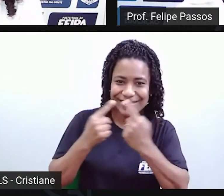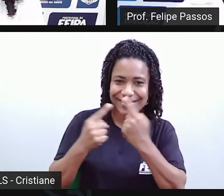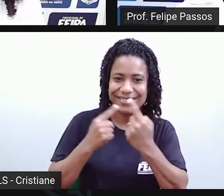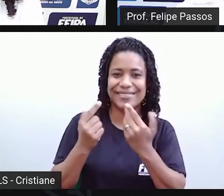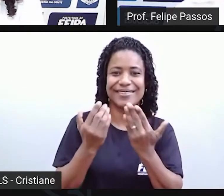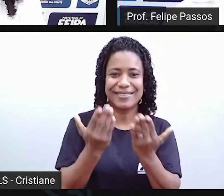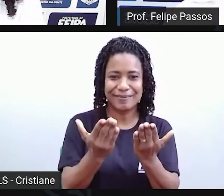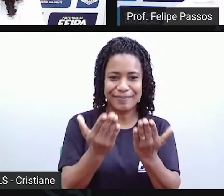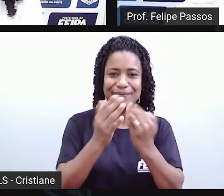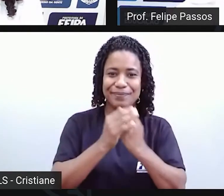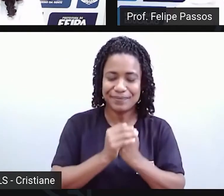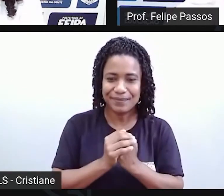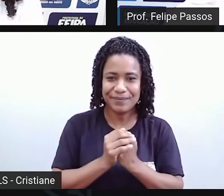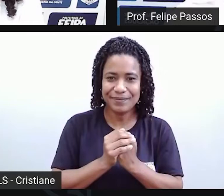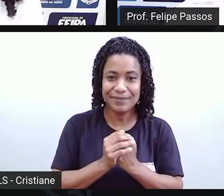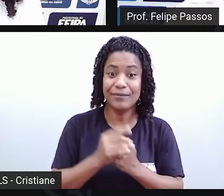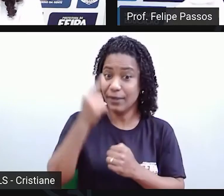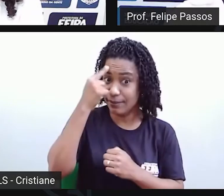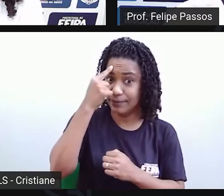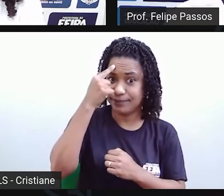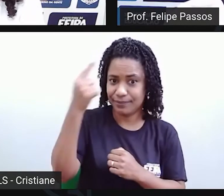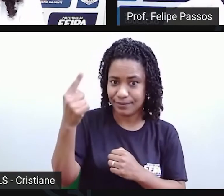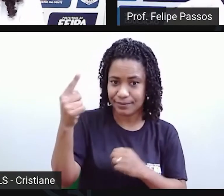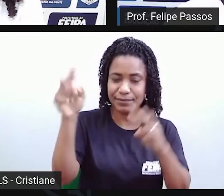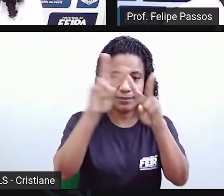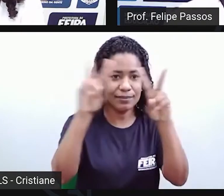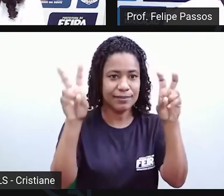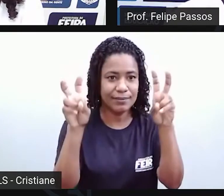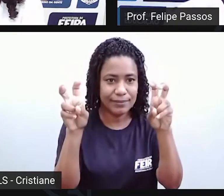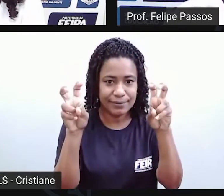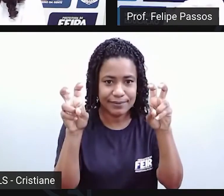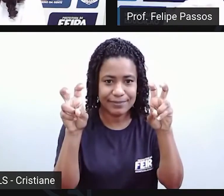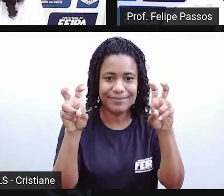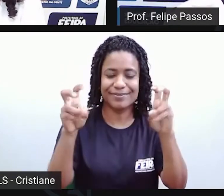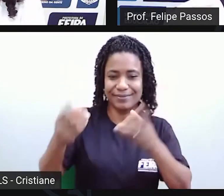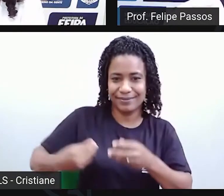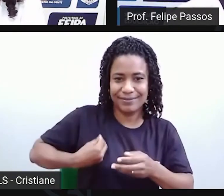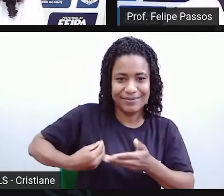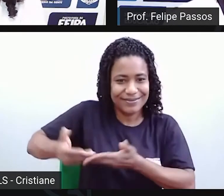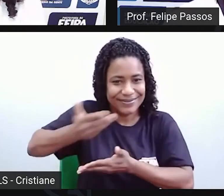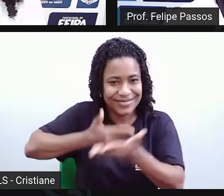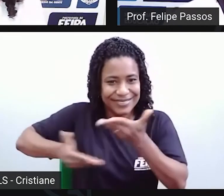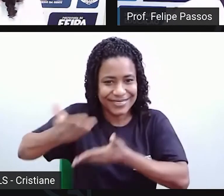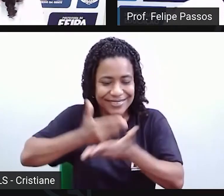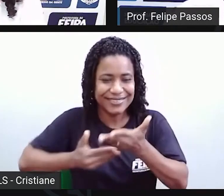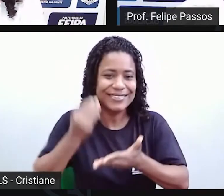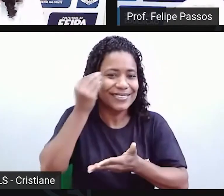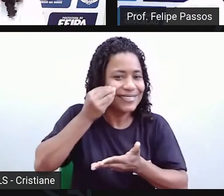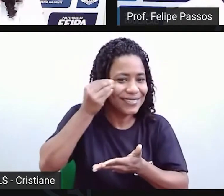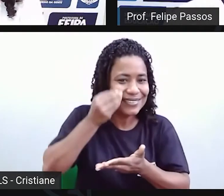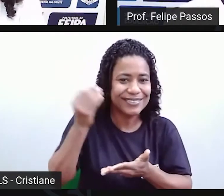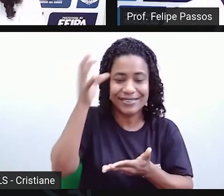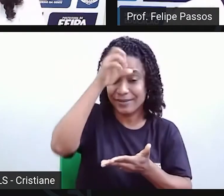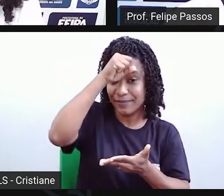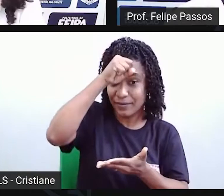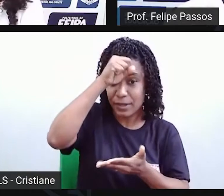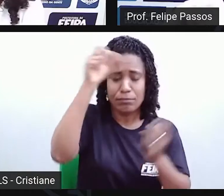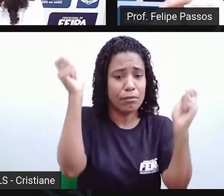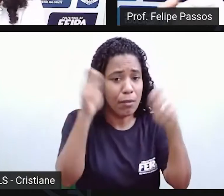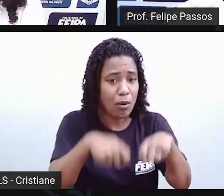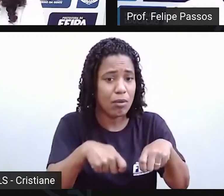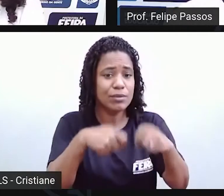Lembrando, galera, que esses tópicos que a gente traz aqui no Saberes e Viveres, vocês podem e devem levar para as rodas de